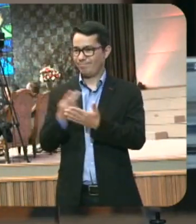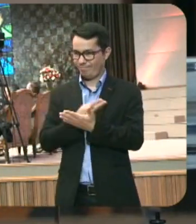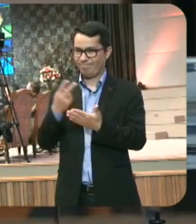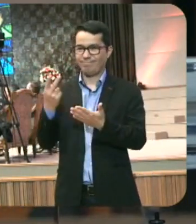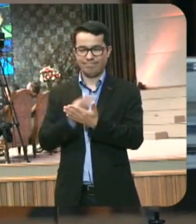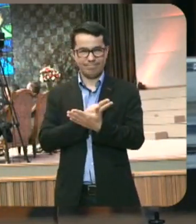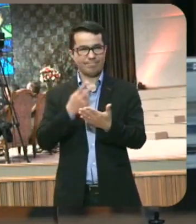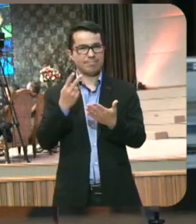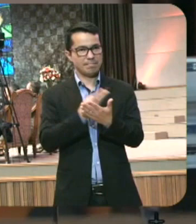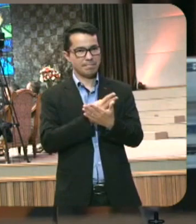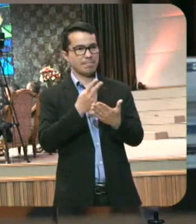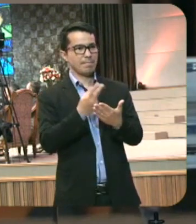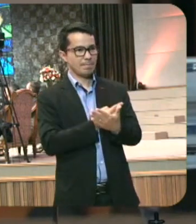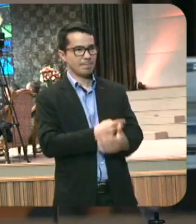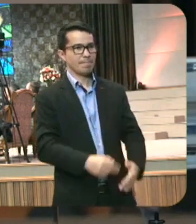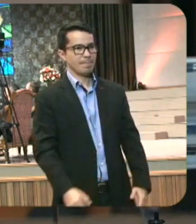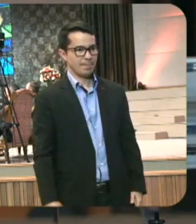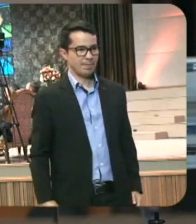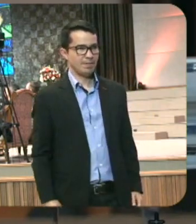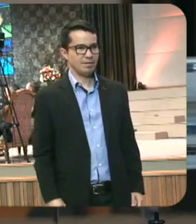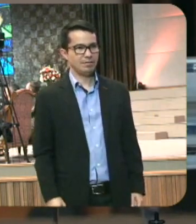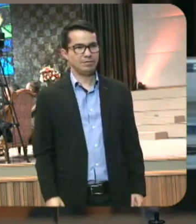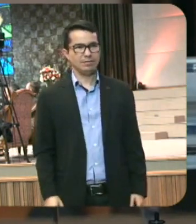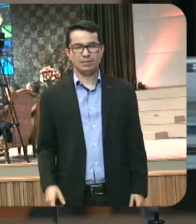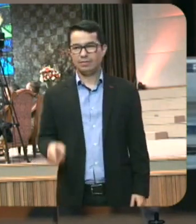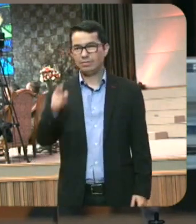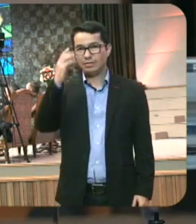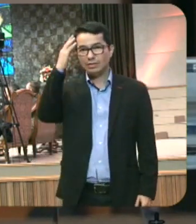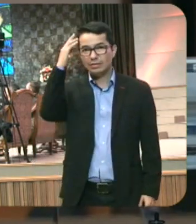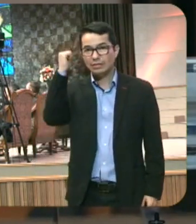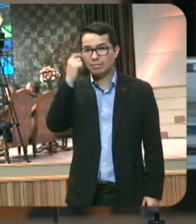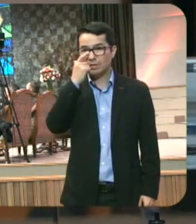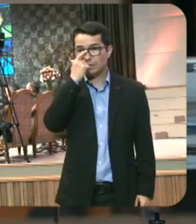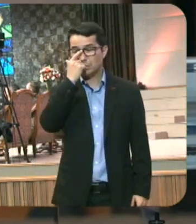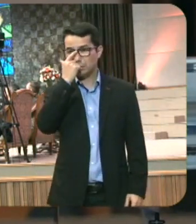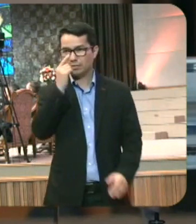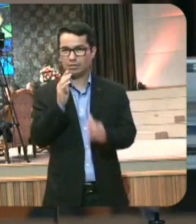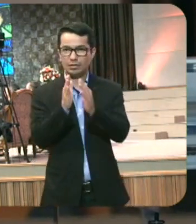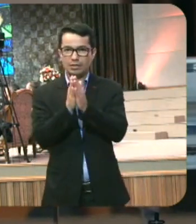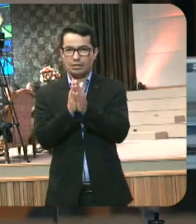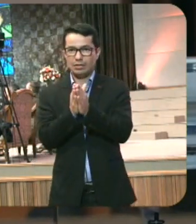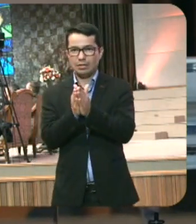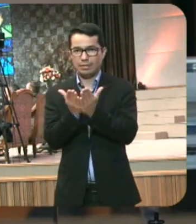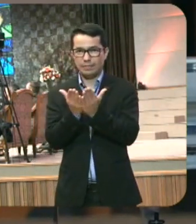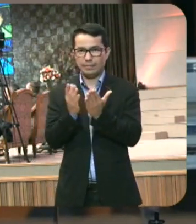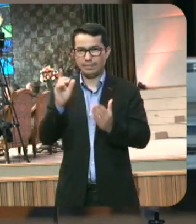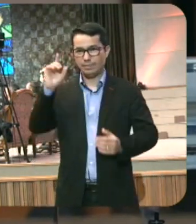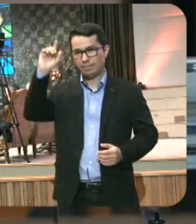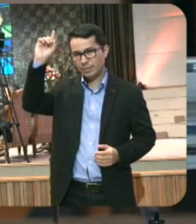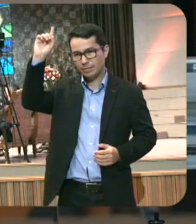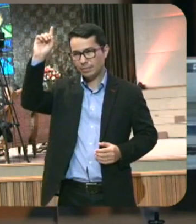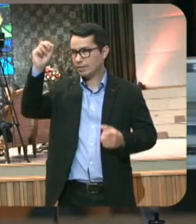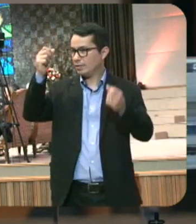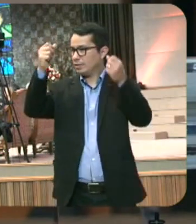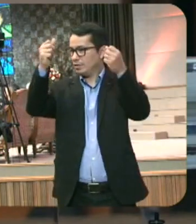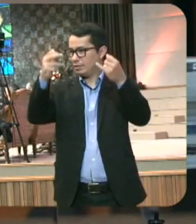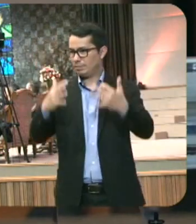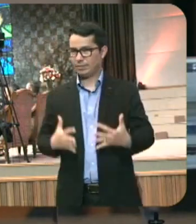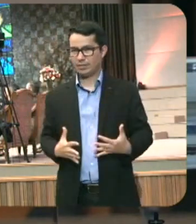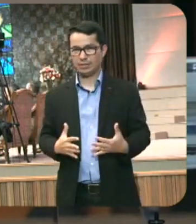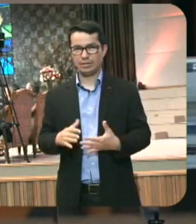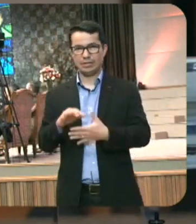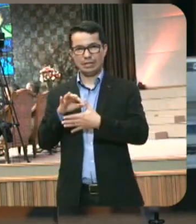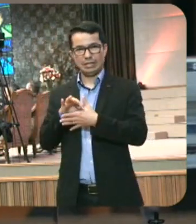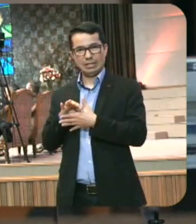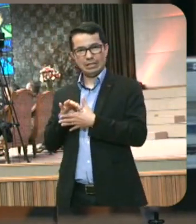E é interessante perceber que a Bíblia nos revela que não existe sequer um líder perfeito na